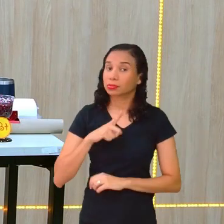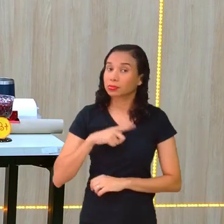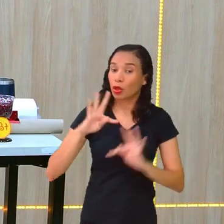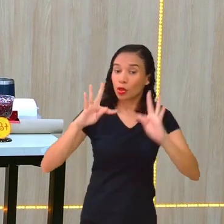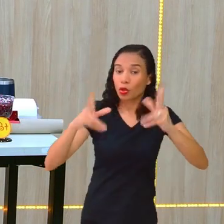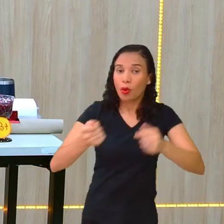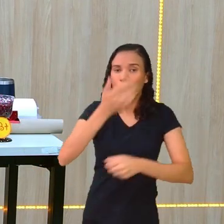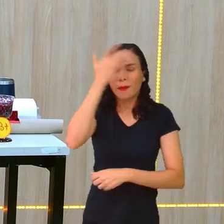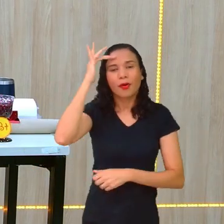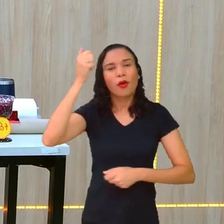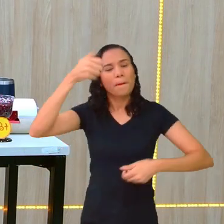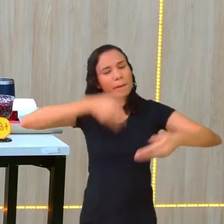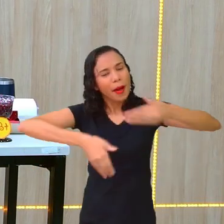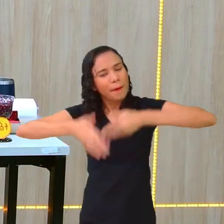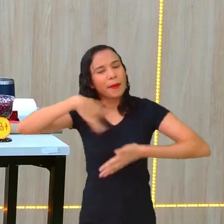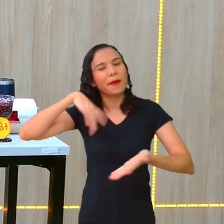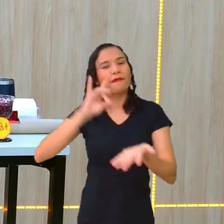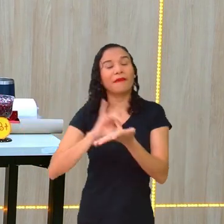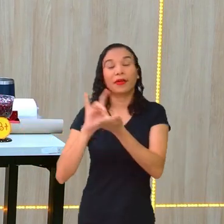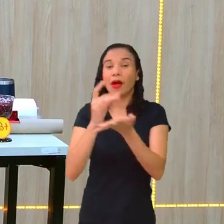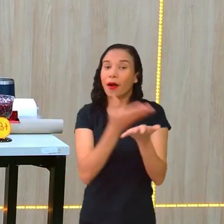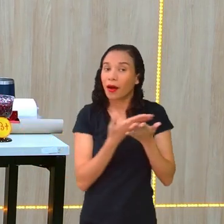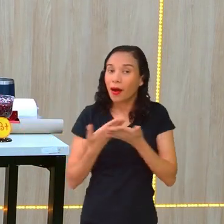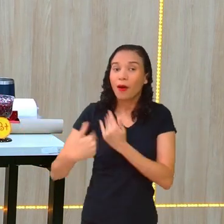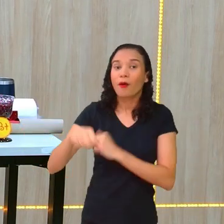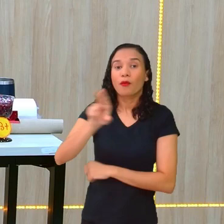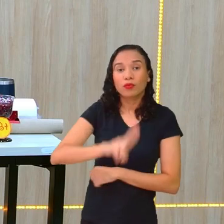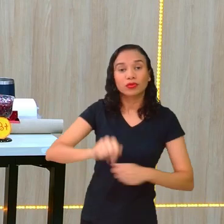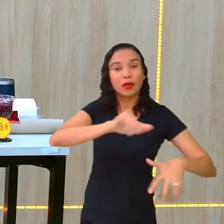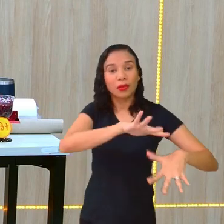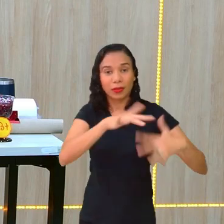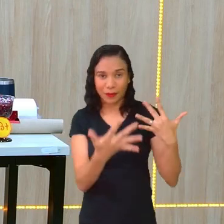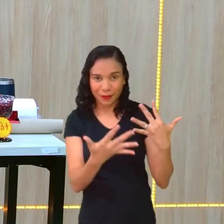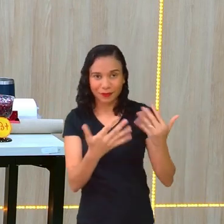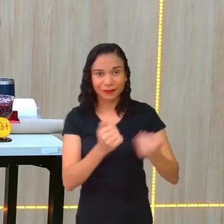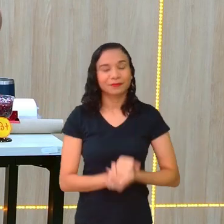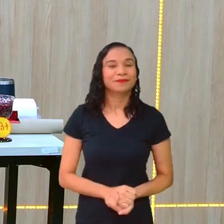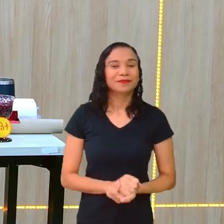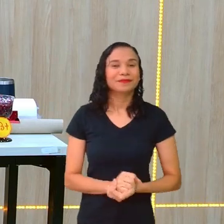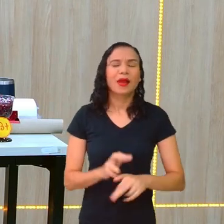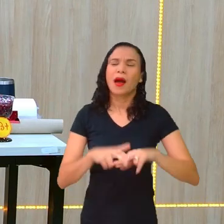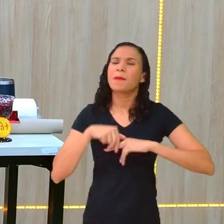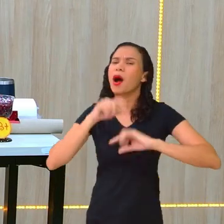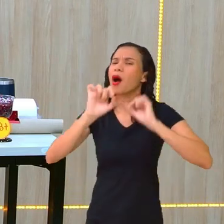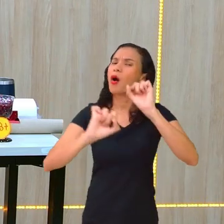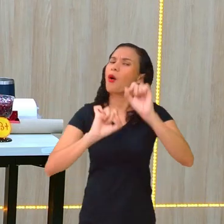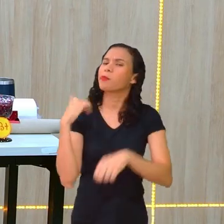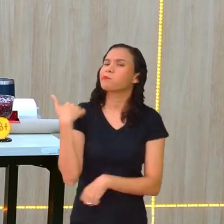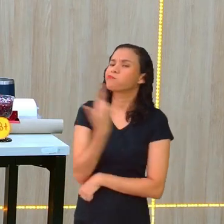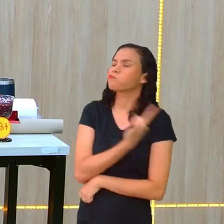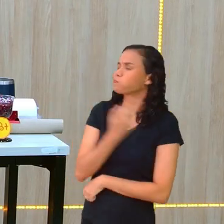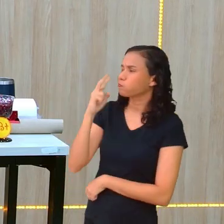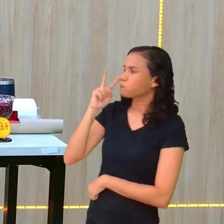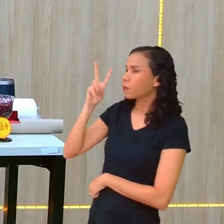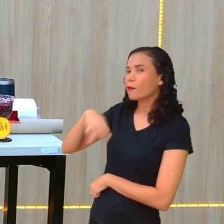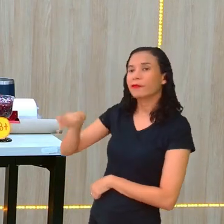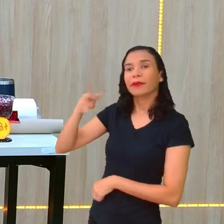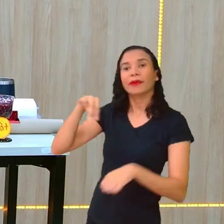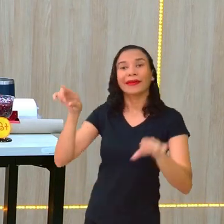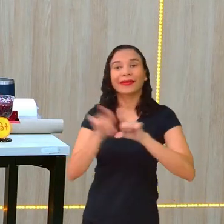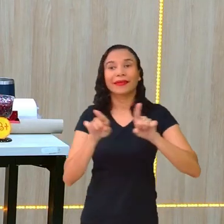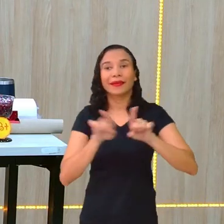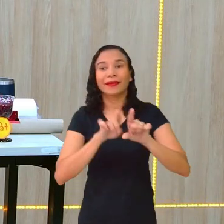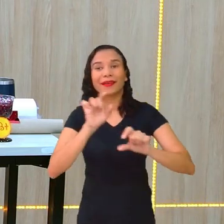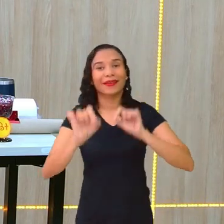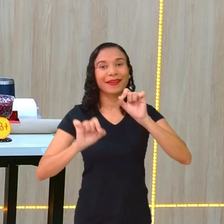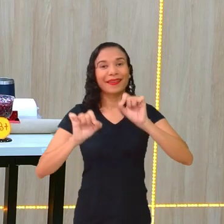possam participar ativamente das nossas aulas, através da língua brasileira de sinais. Mas o que é que nós temos mais? Eu tenho aqui hoje